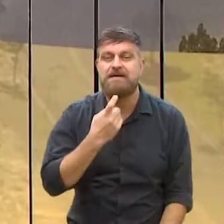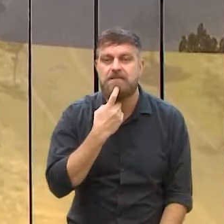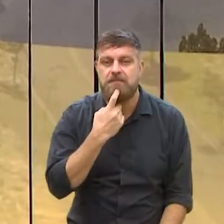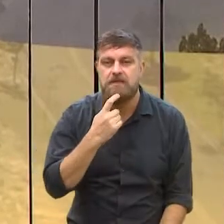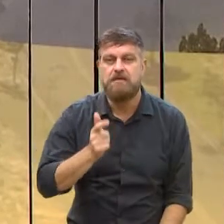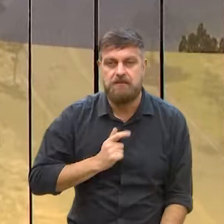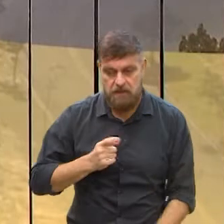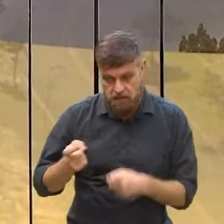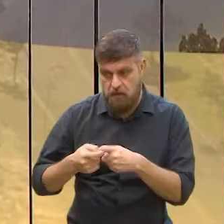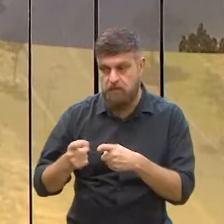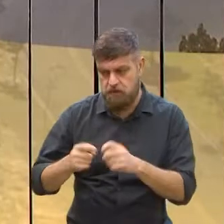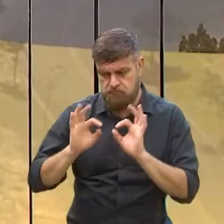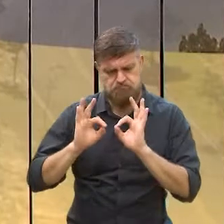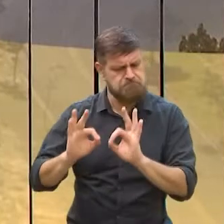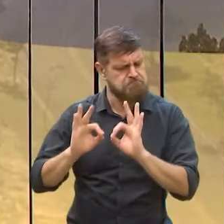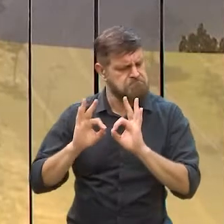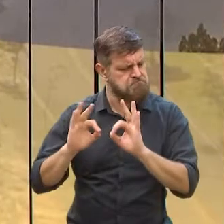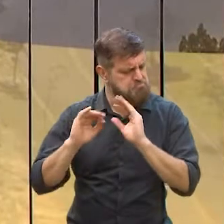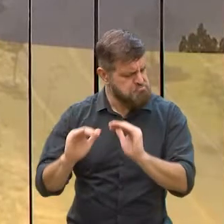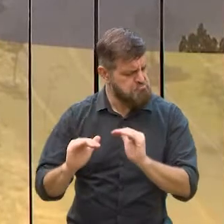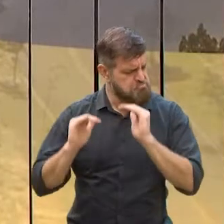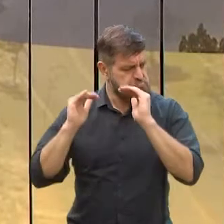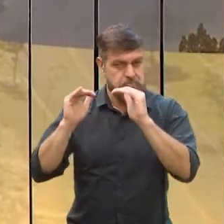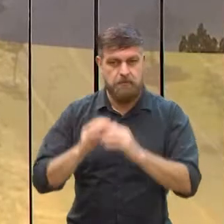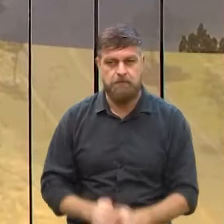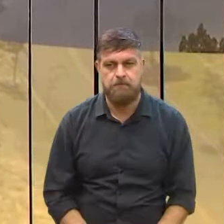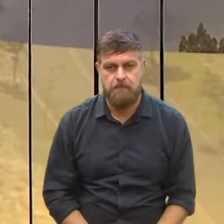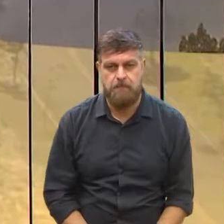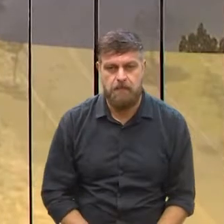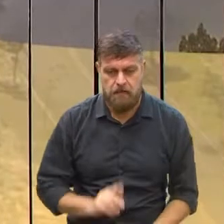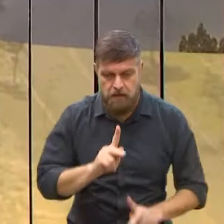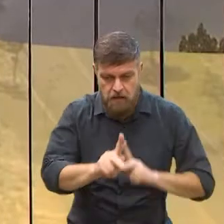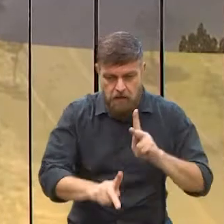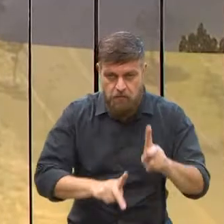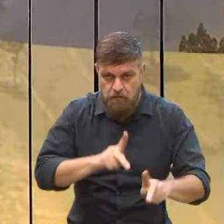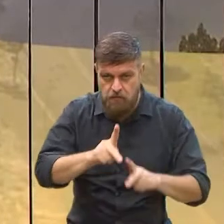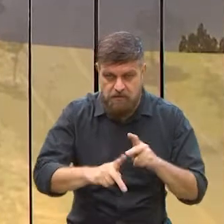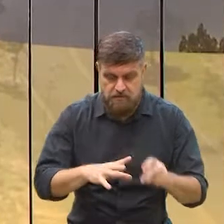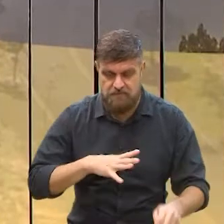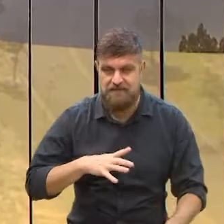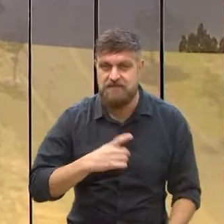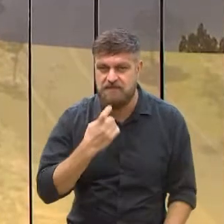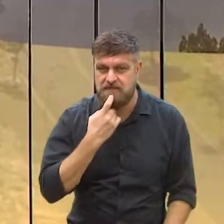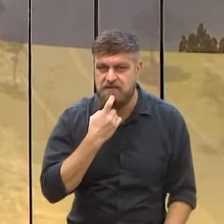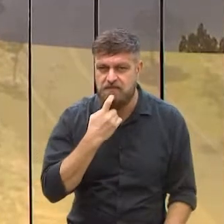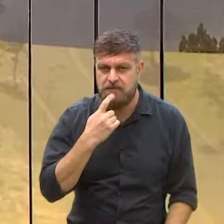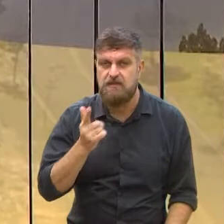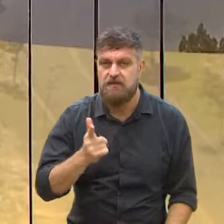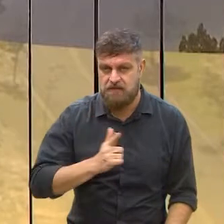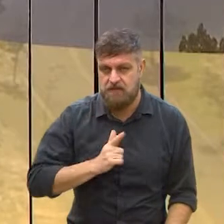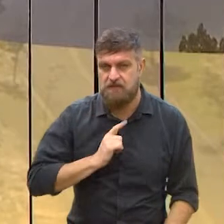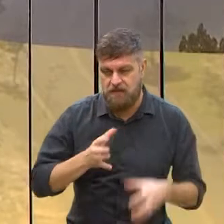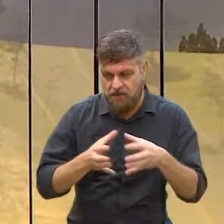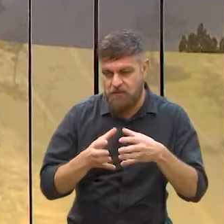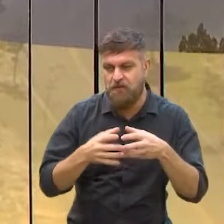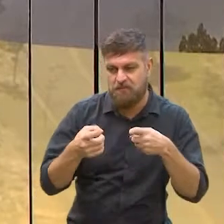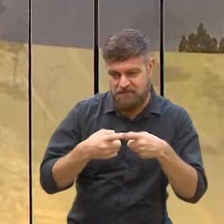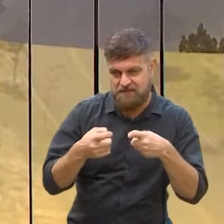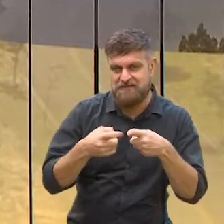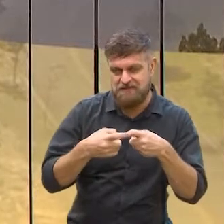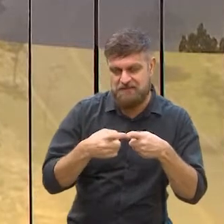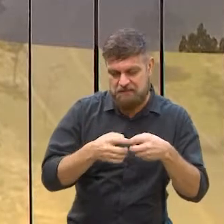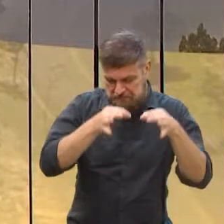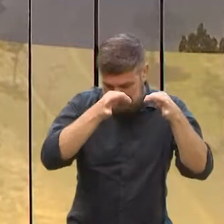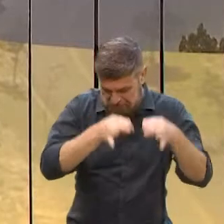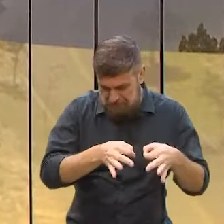assim também. E a população em Campinas e região, ela está bem suprida, vamos chamar